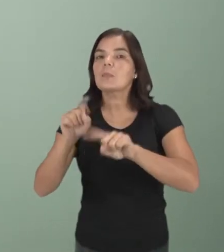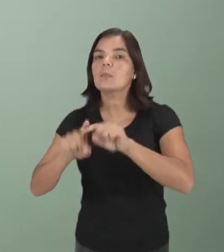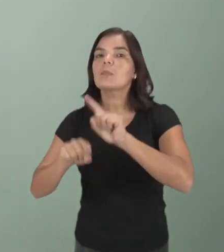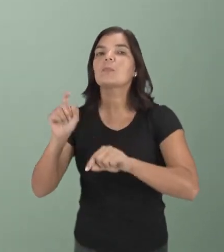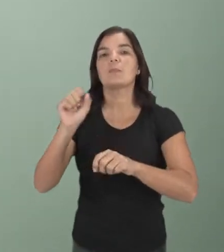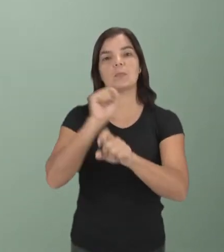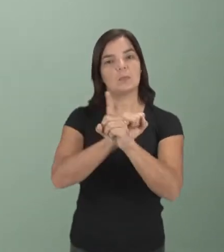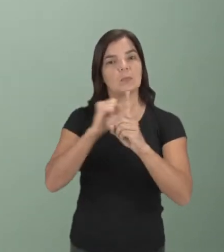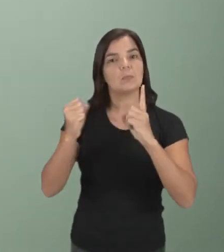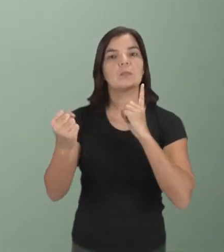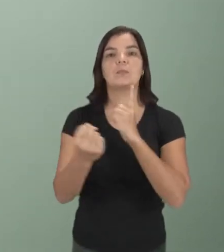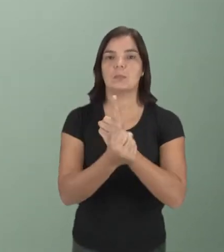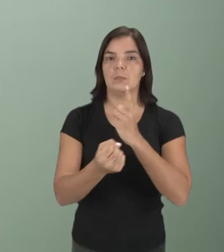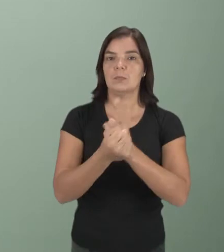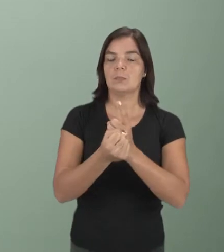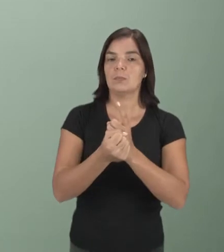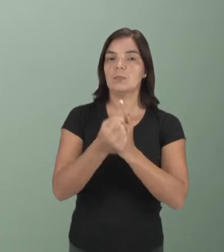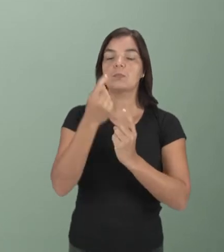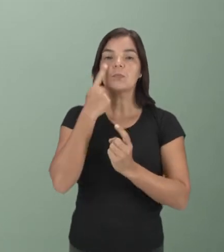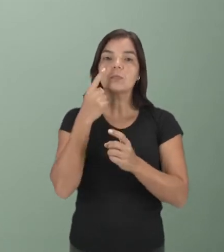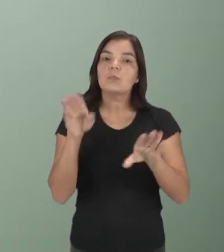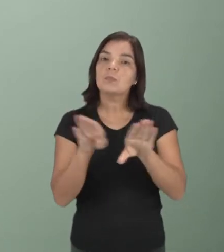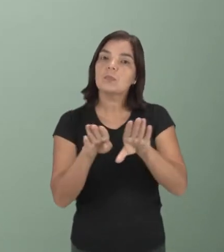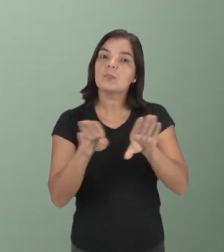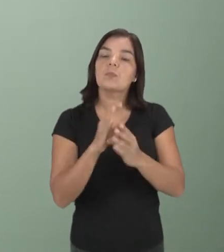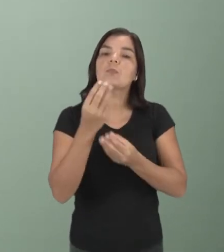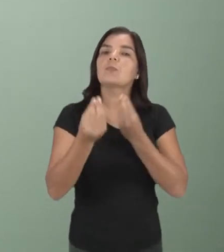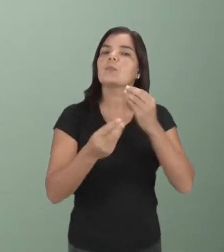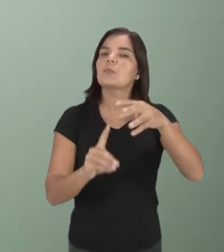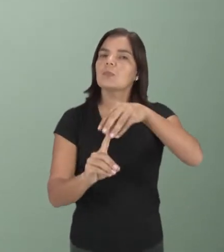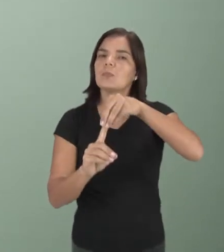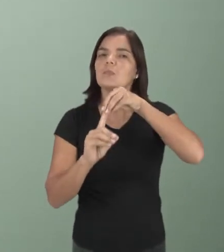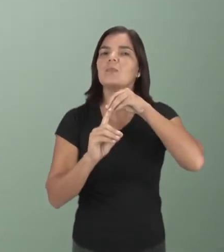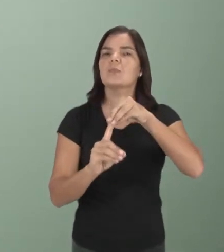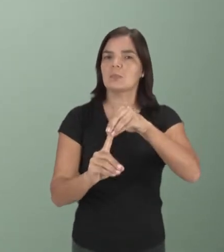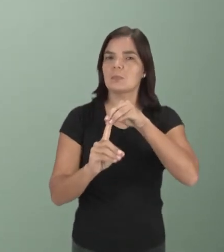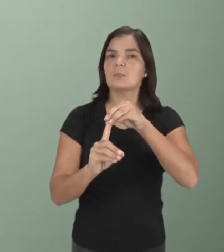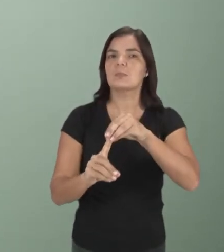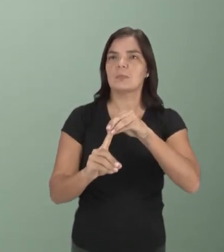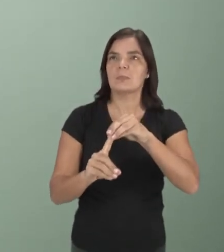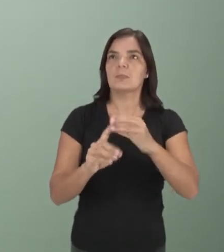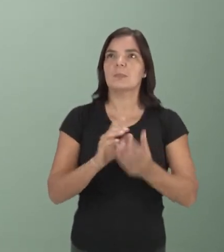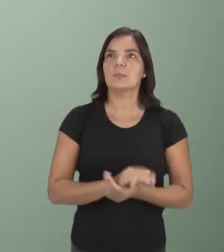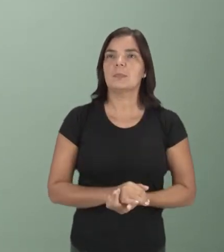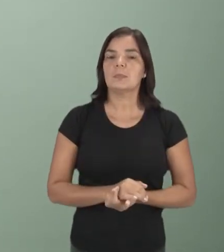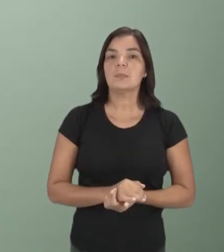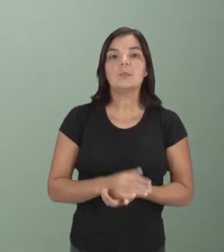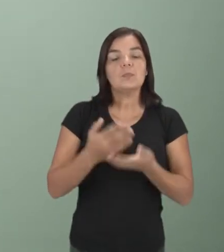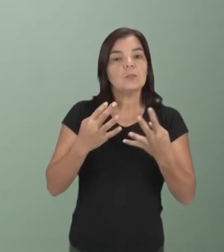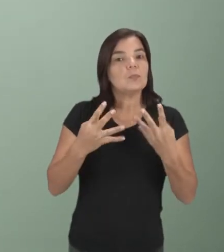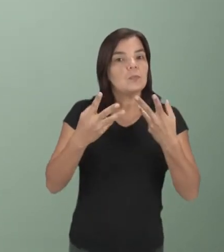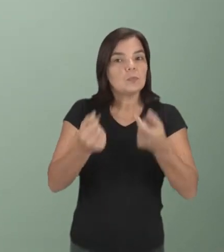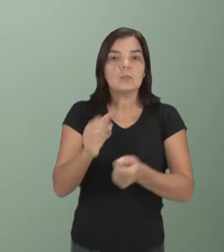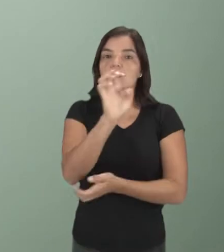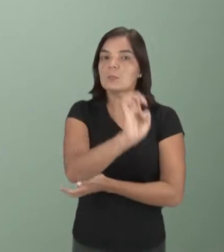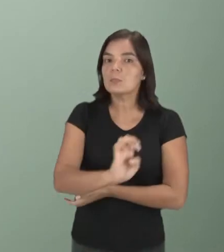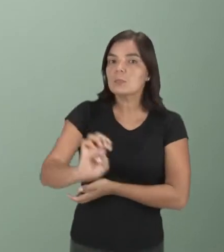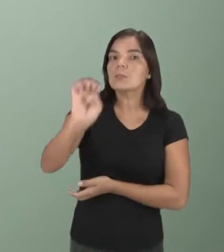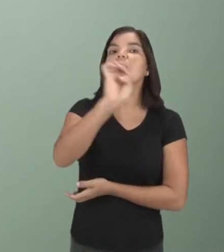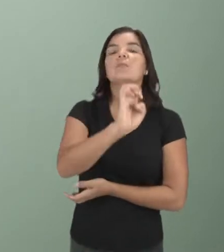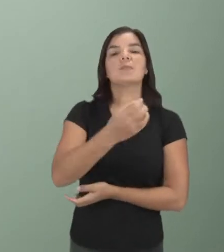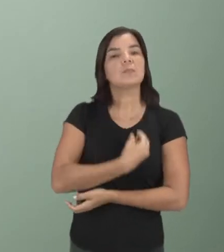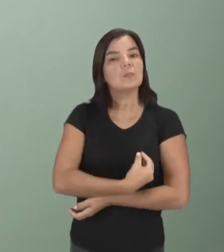da sociedade, uma visão também de cunho objetivo, tá? Então toda a Europa